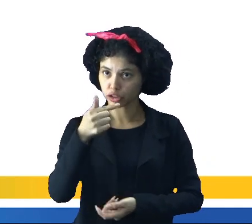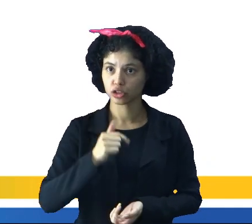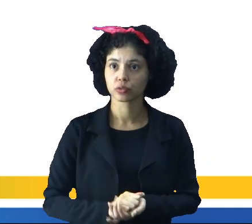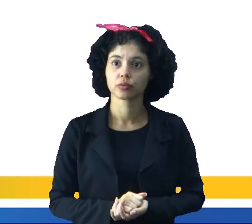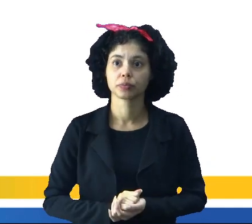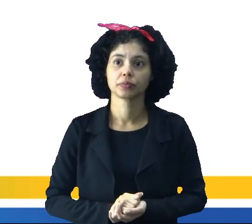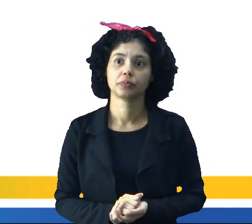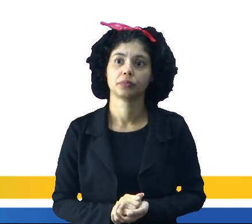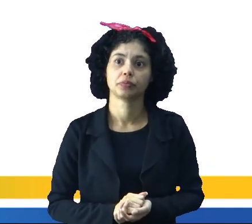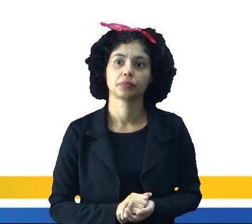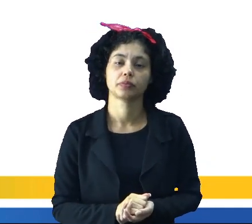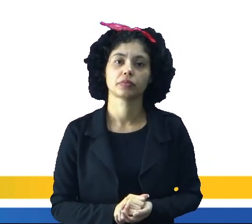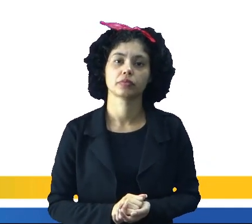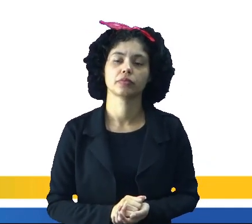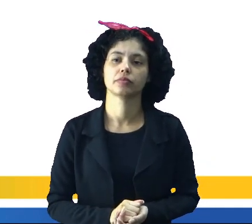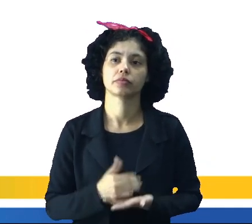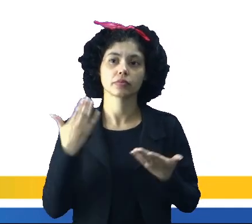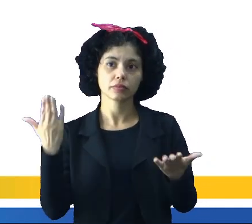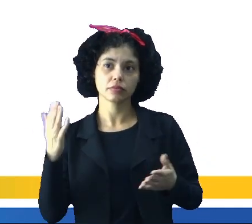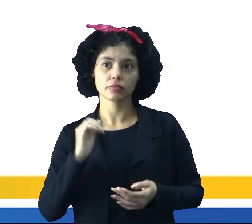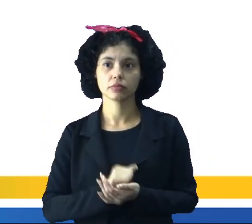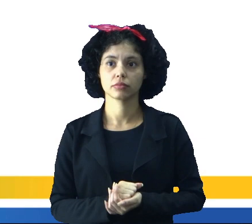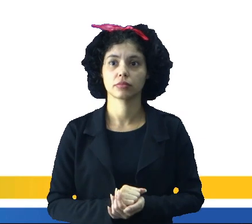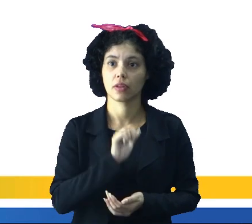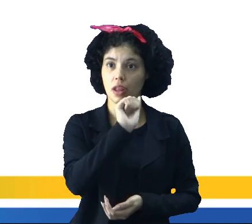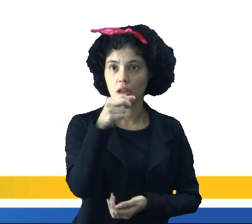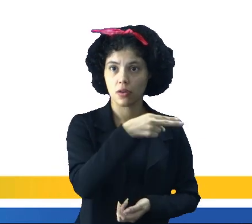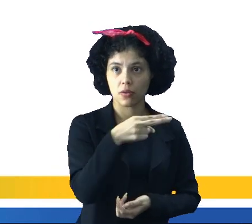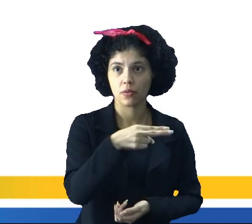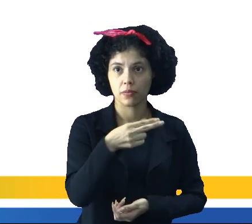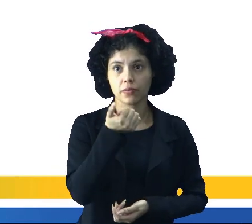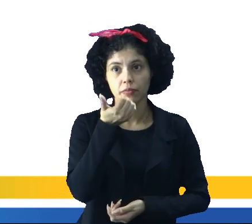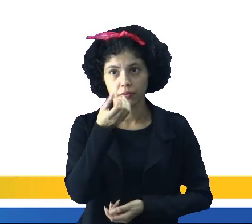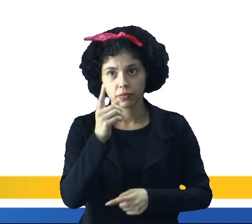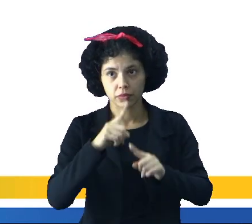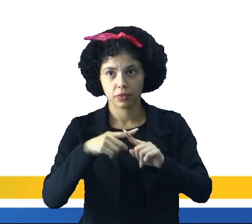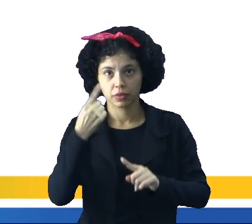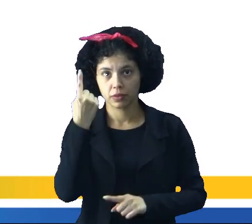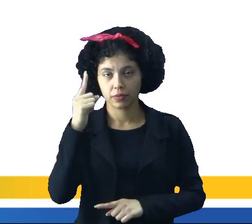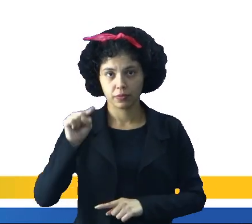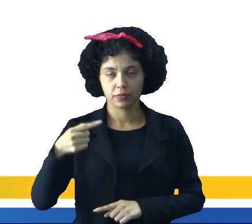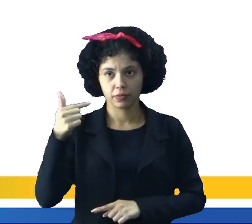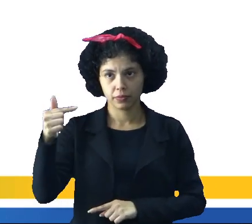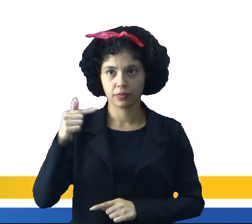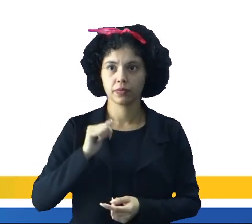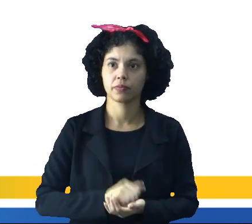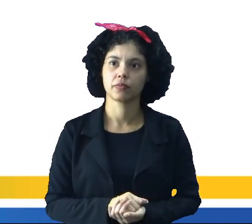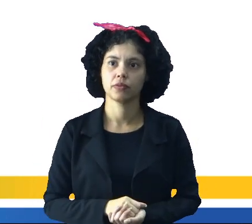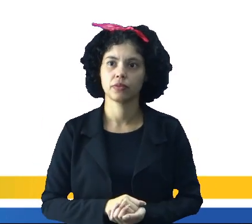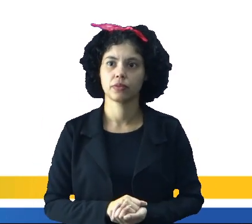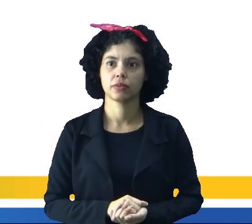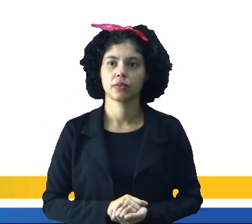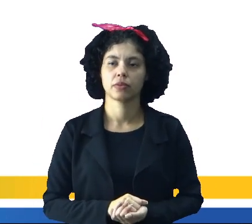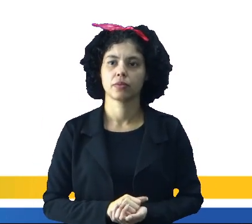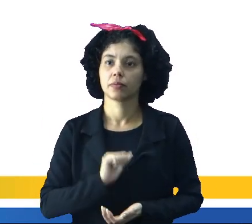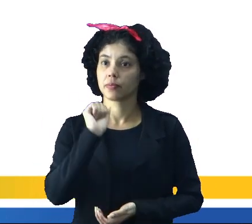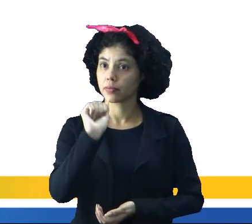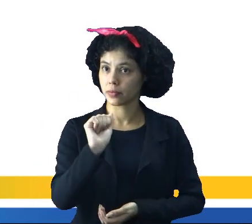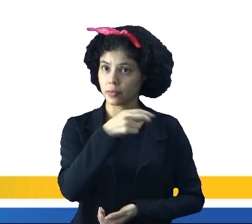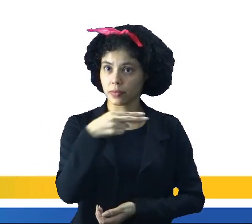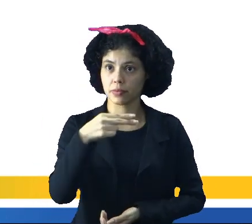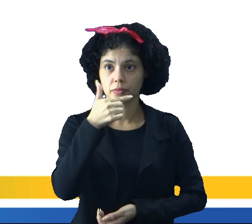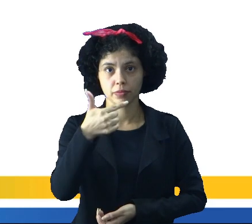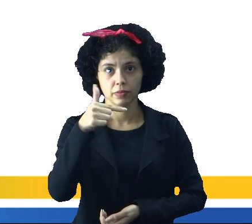1,7. Então, vai ter A igual 16 vezes 1,7. Ou